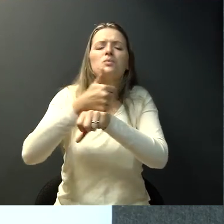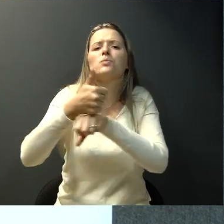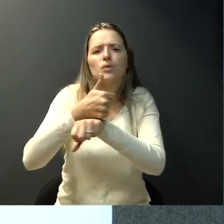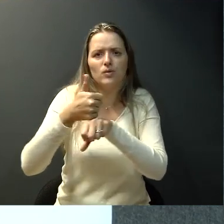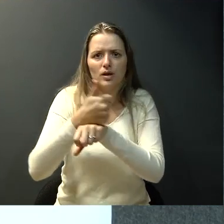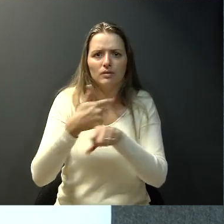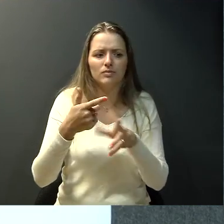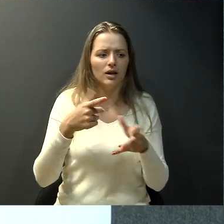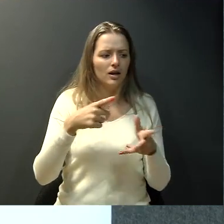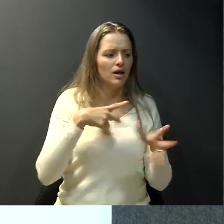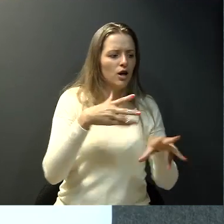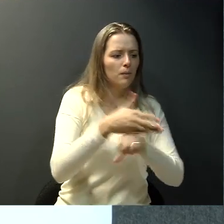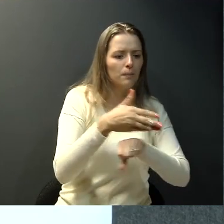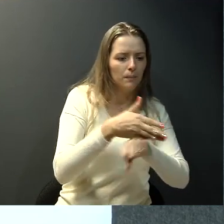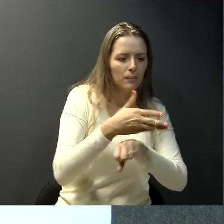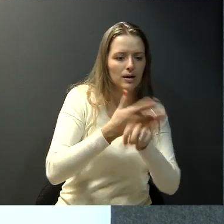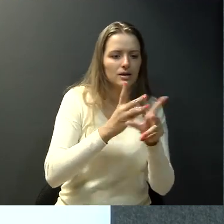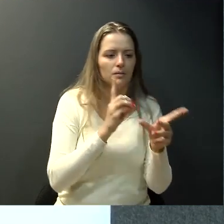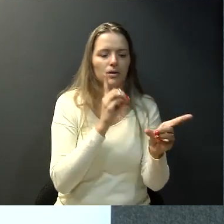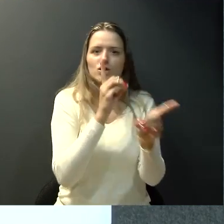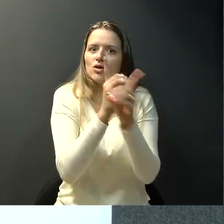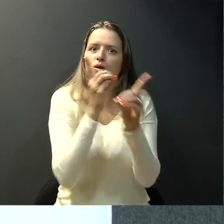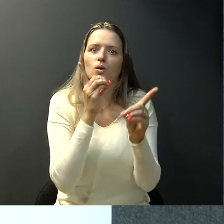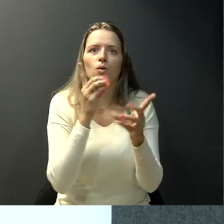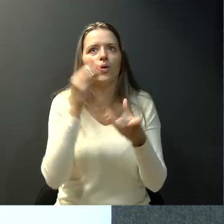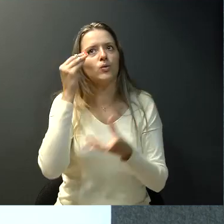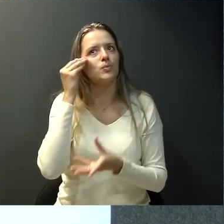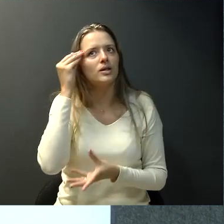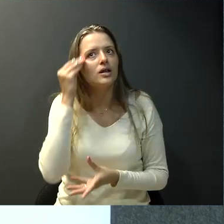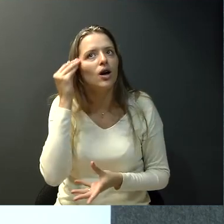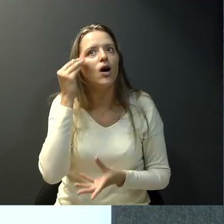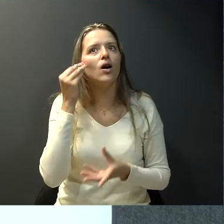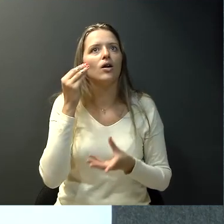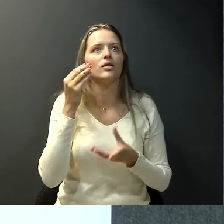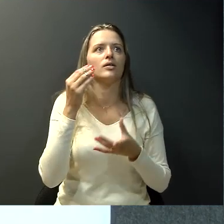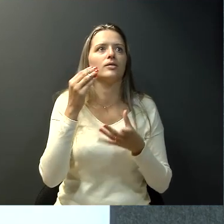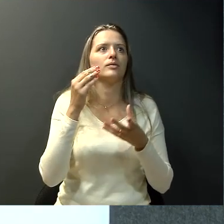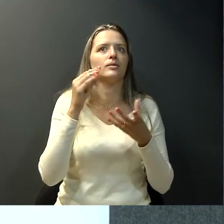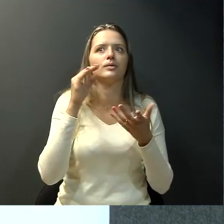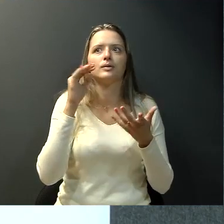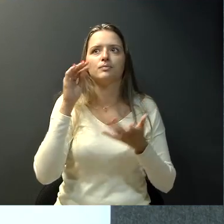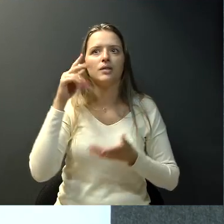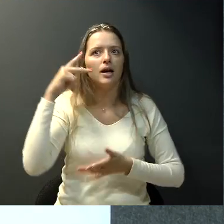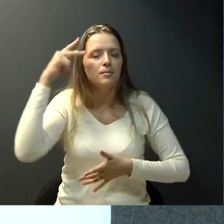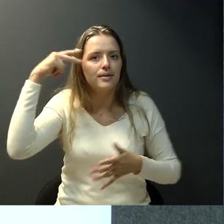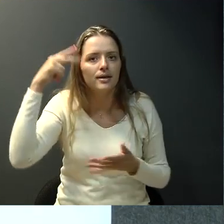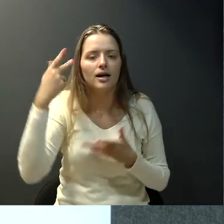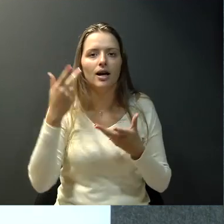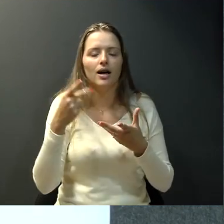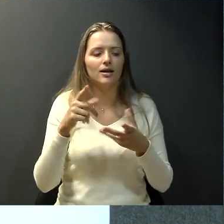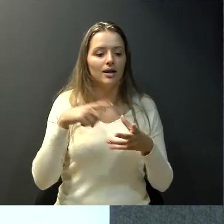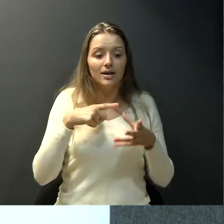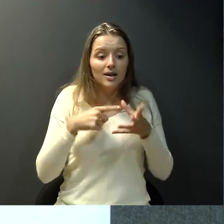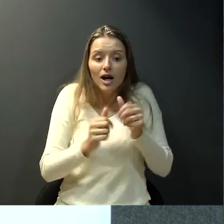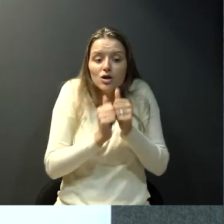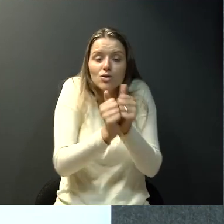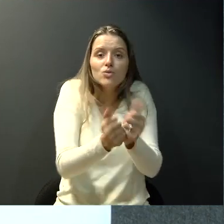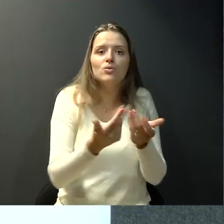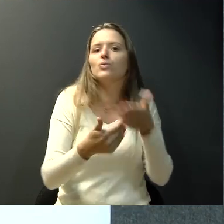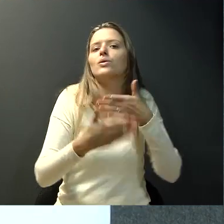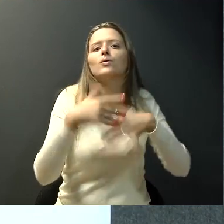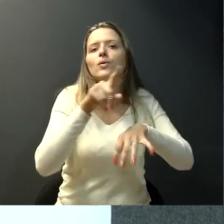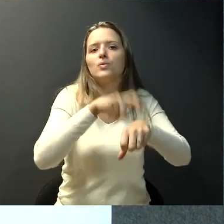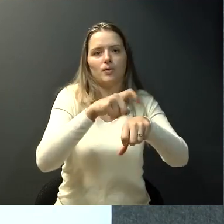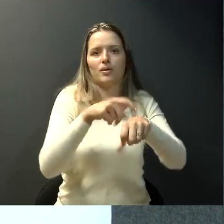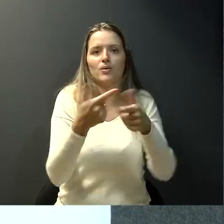Tu tem emoções, tu participa de encontros no psicólogo, no terapia, tu se envolve em tudo isso, então não tem